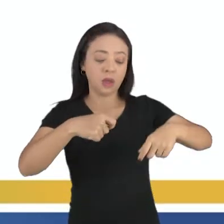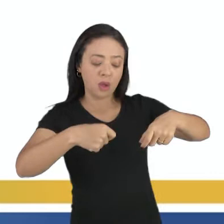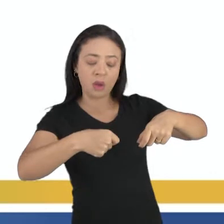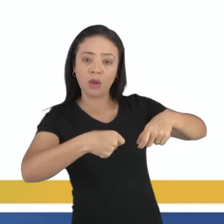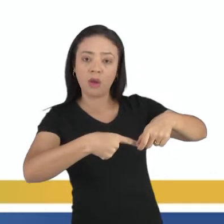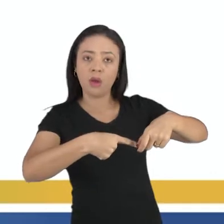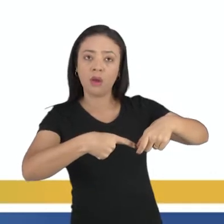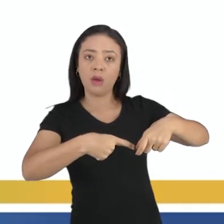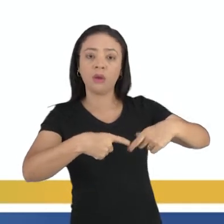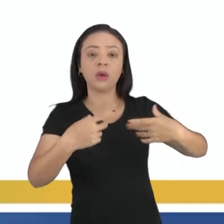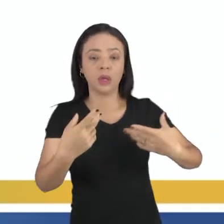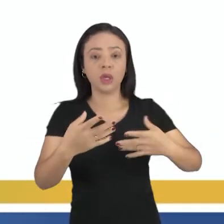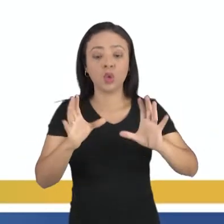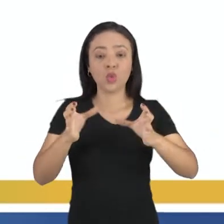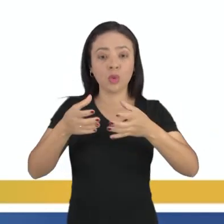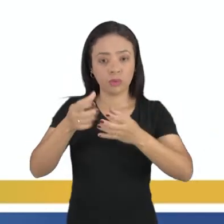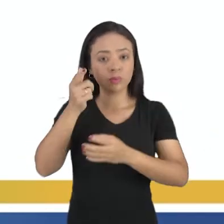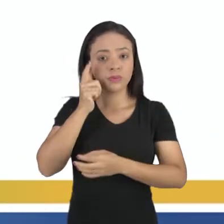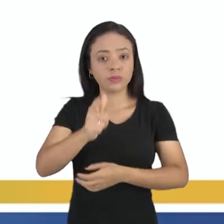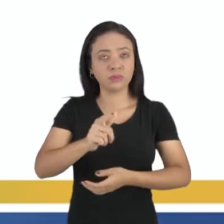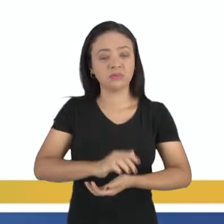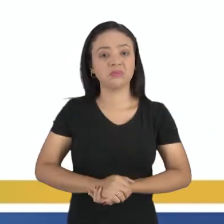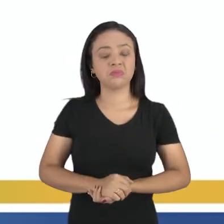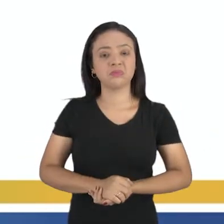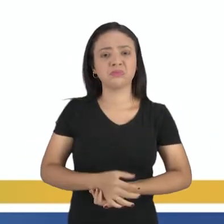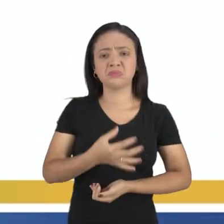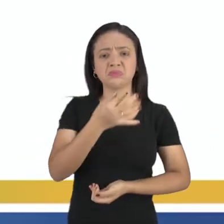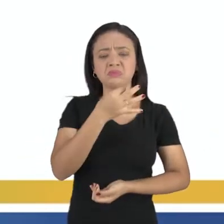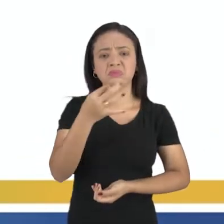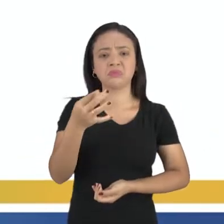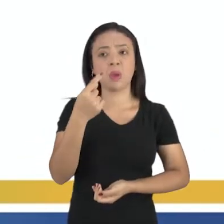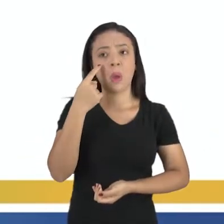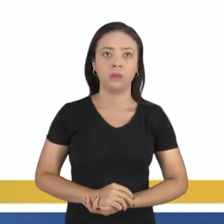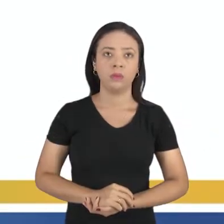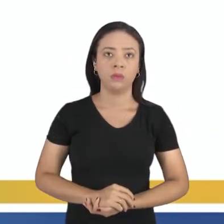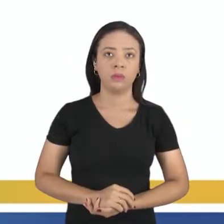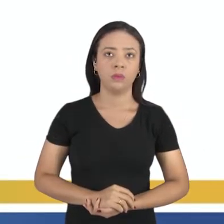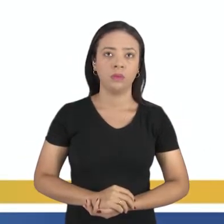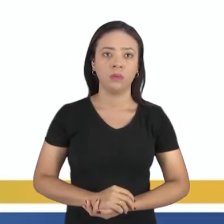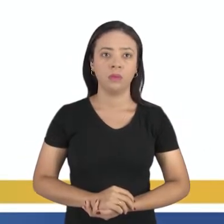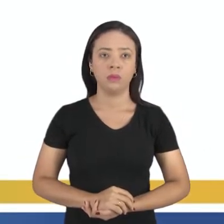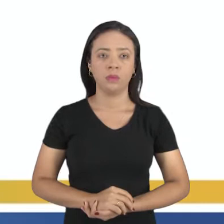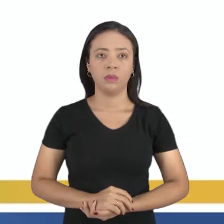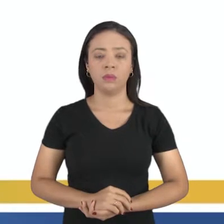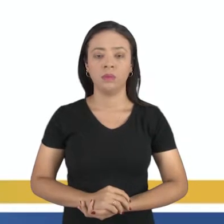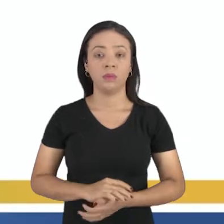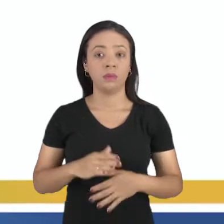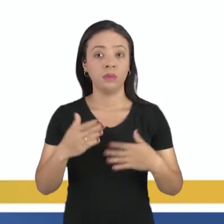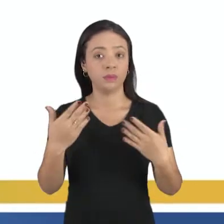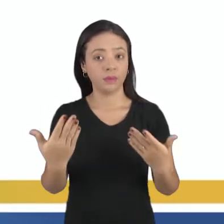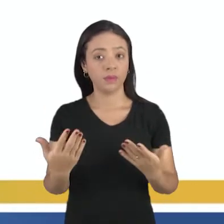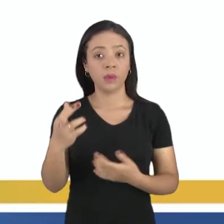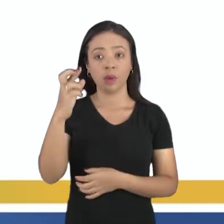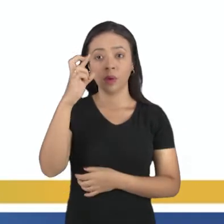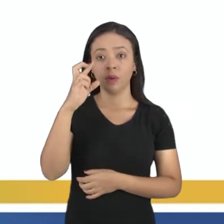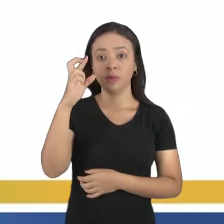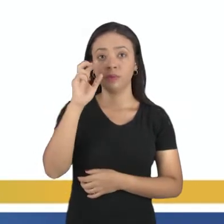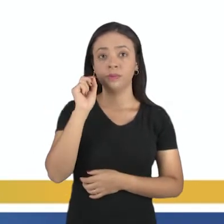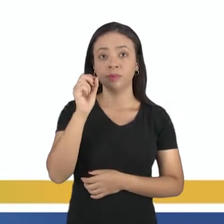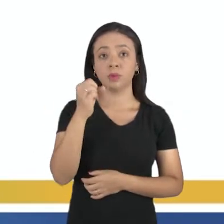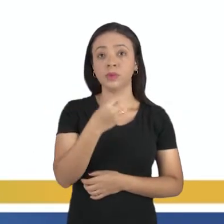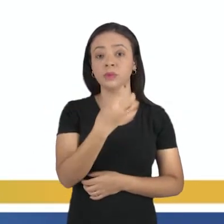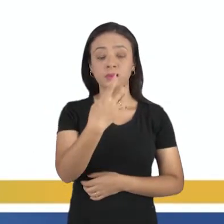marcados por esse time? O que você acha? Observe bem essa tabela. Muito bem, então observe que